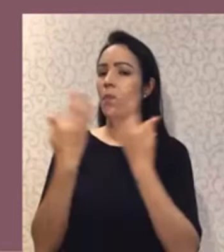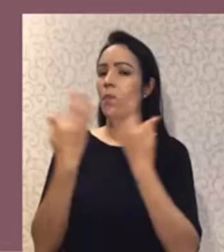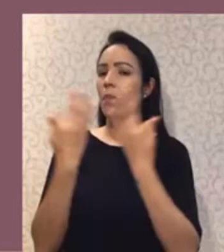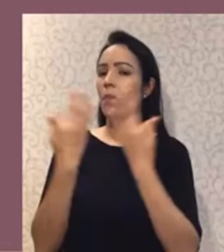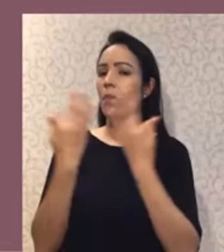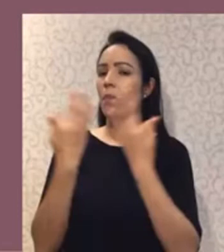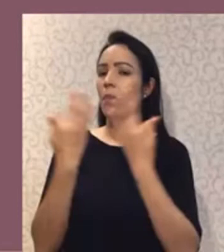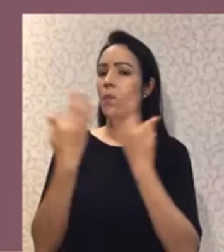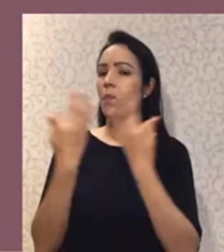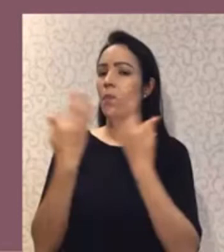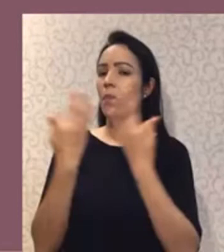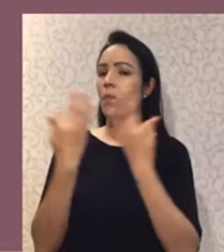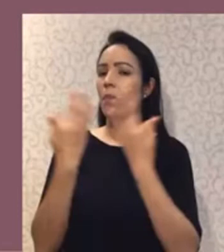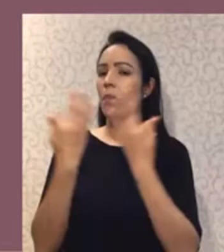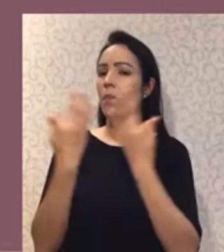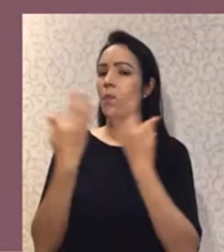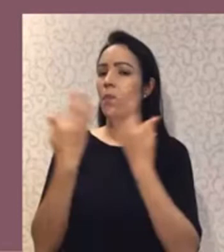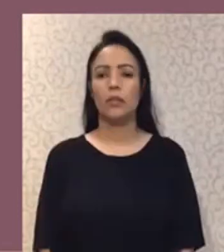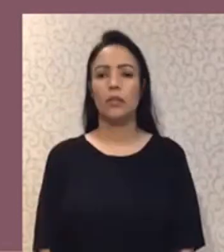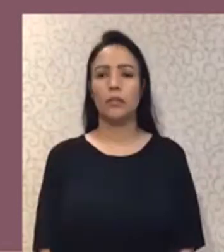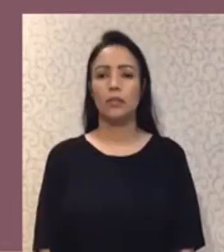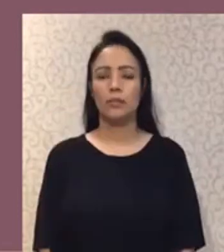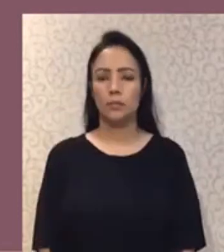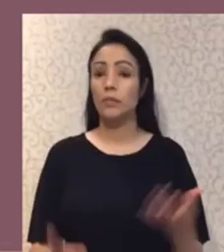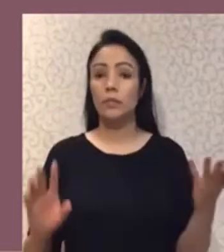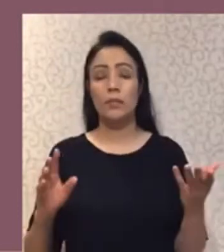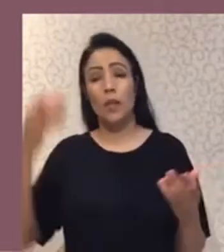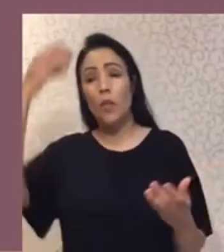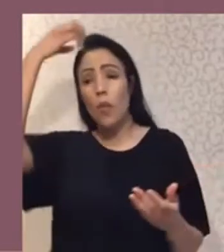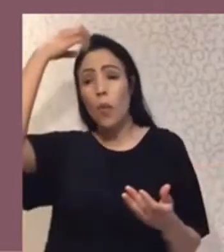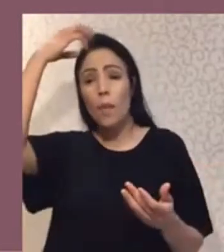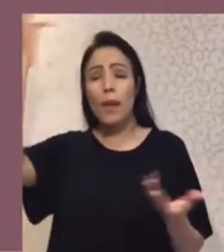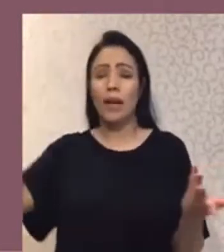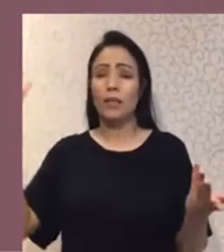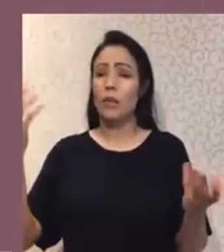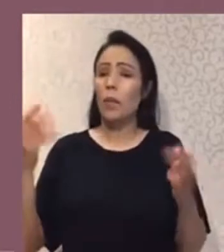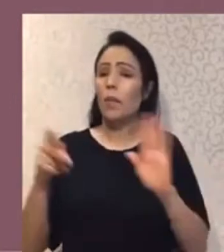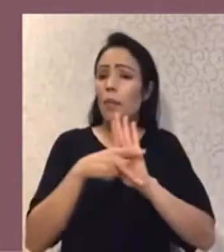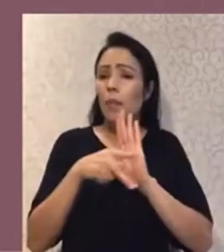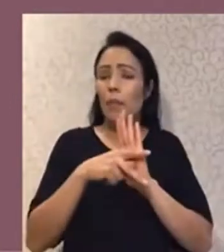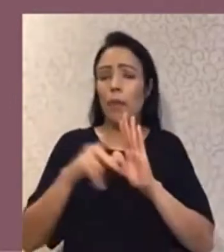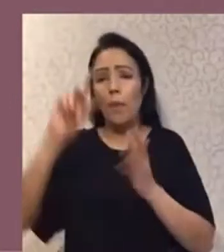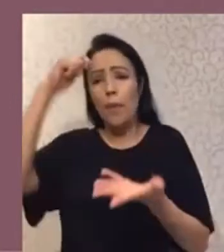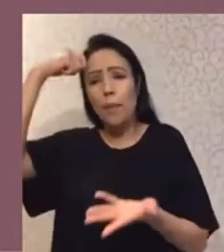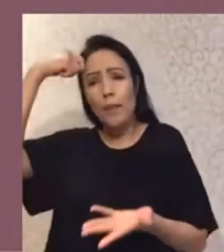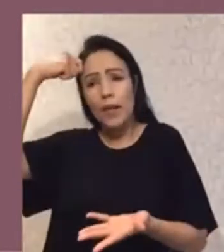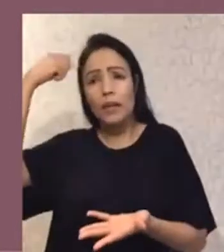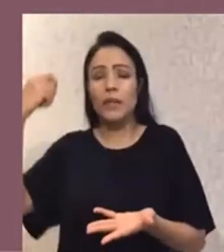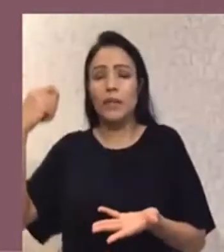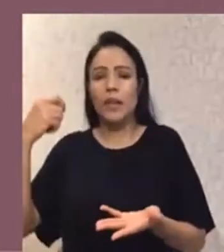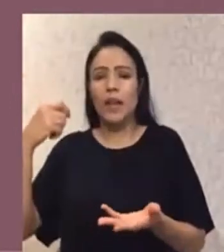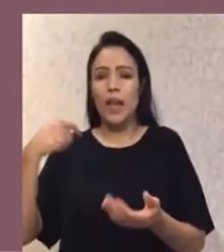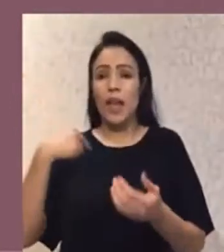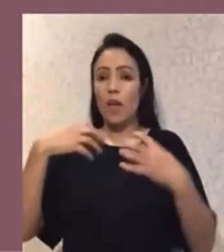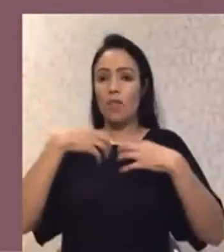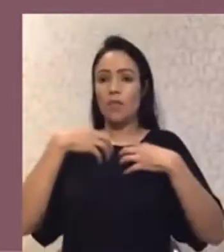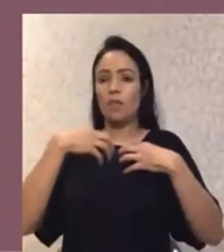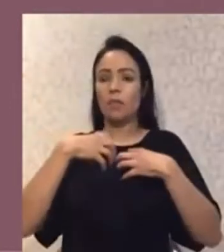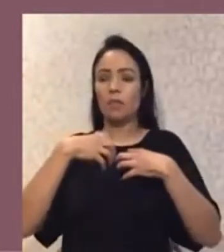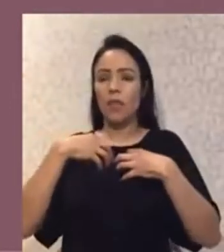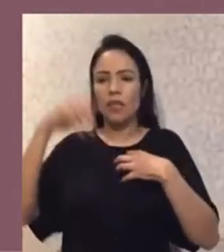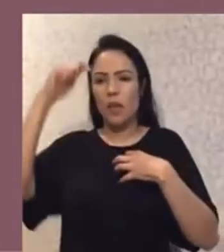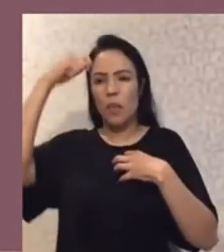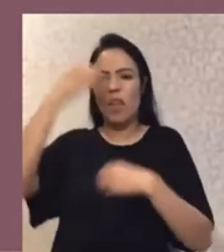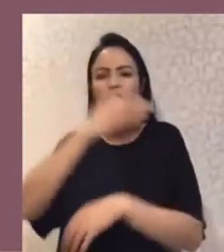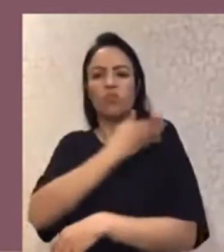convidada, e quem é poupado de se haver com o próprio racismo é o racista. Ou seja,